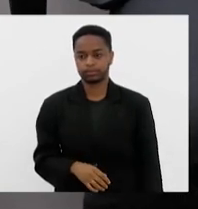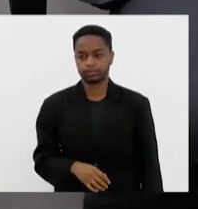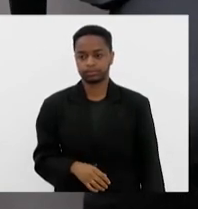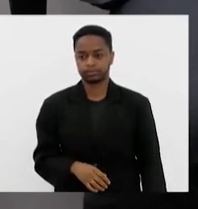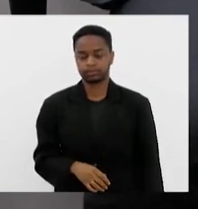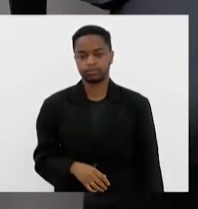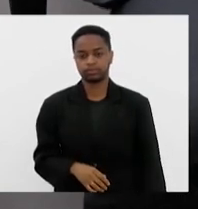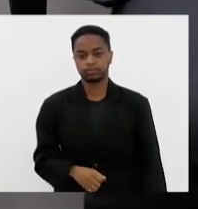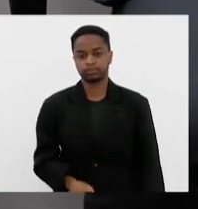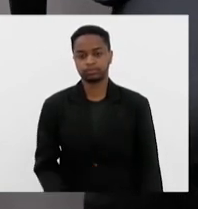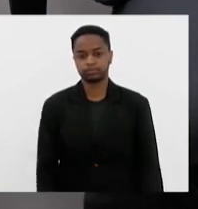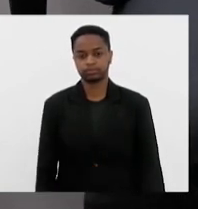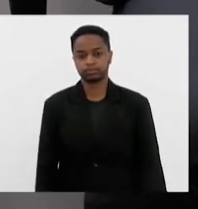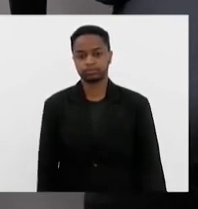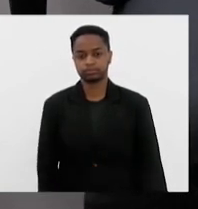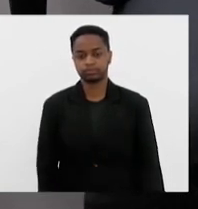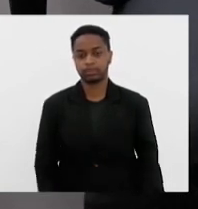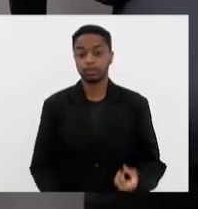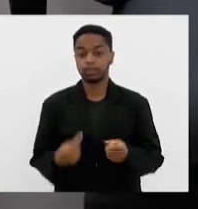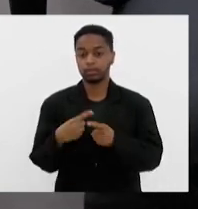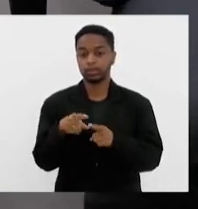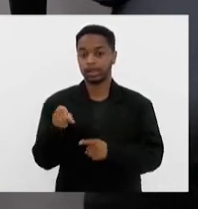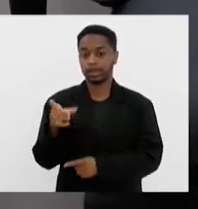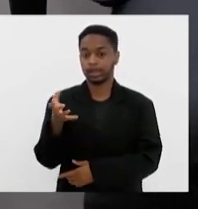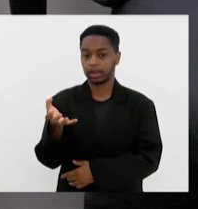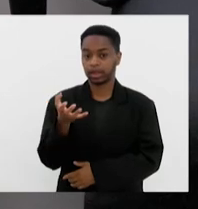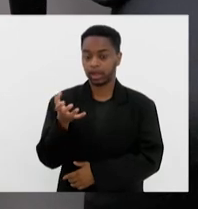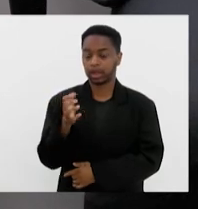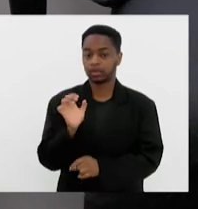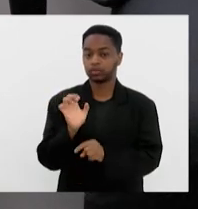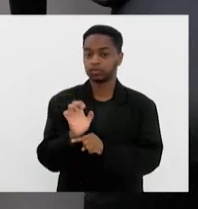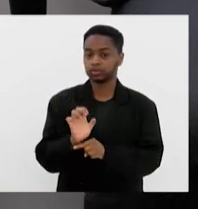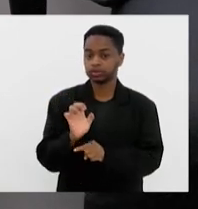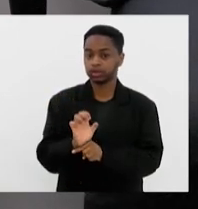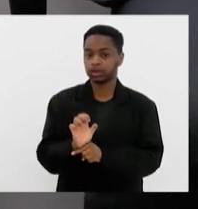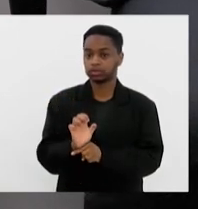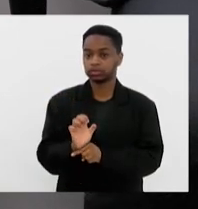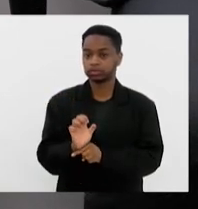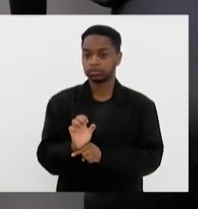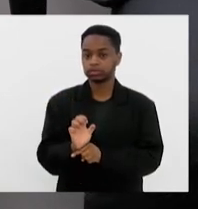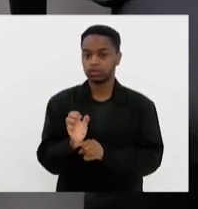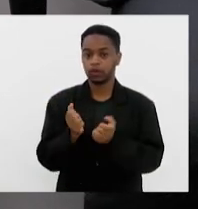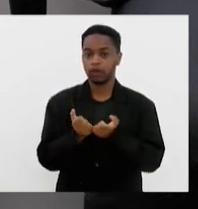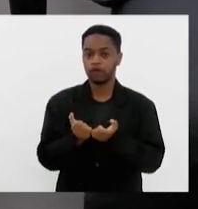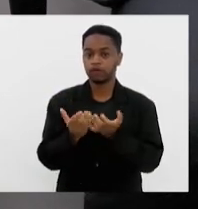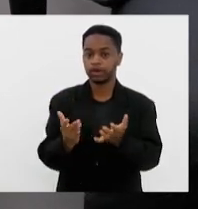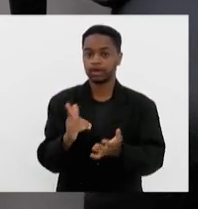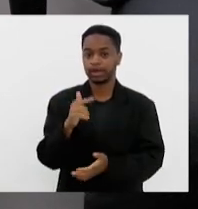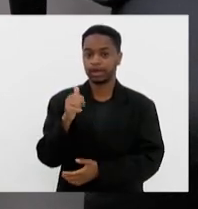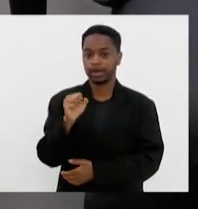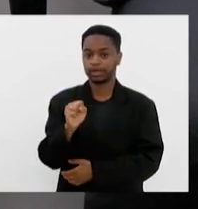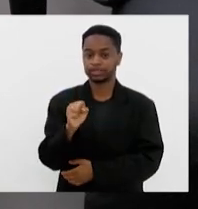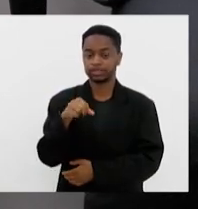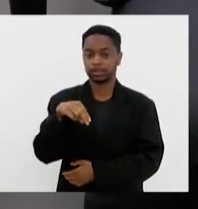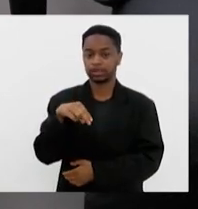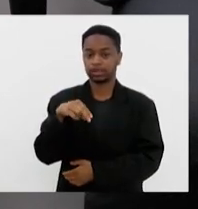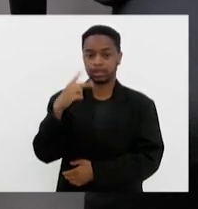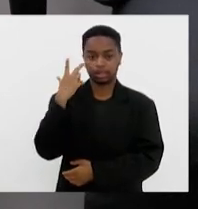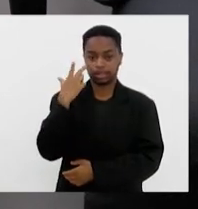Ele está querendo que o Estado forneça o gás natural, é como se fosse um